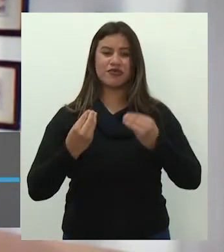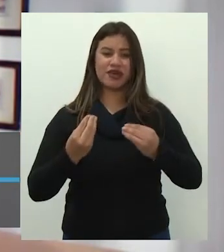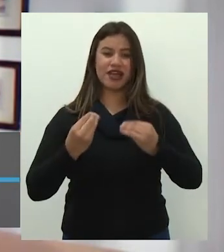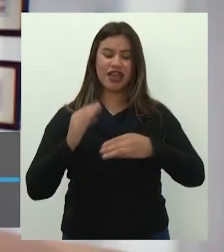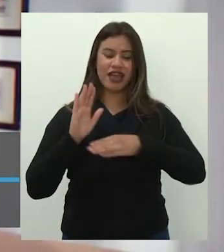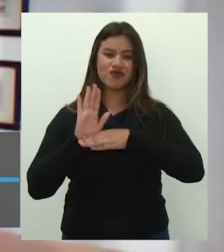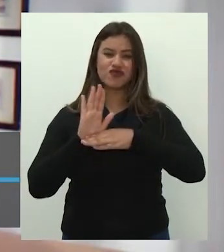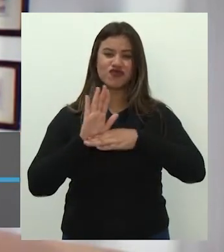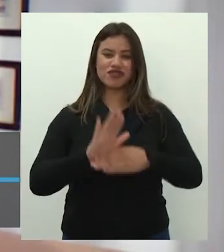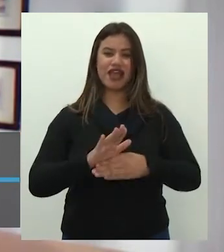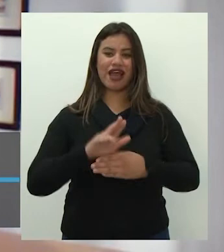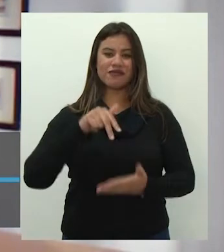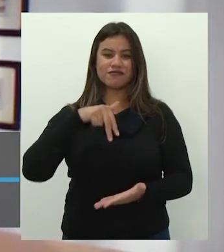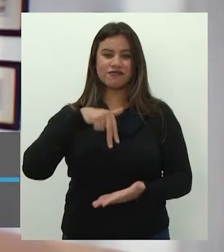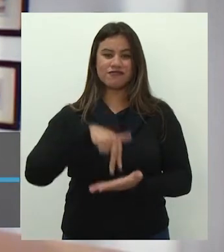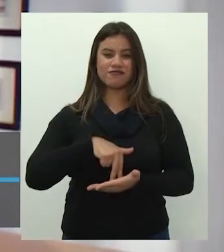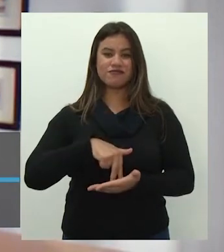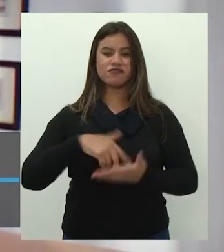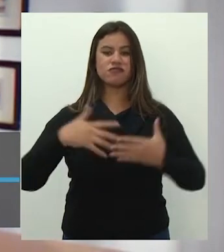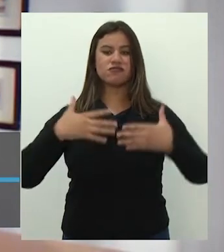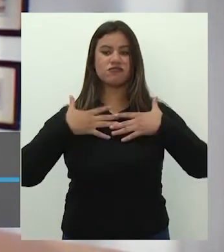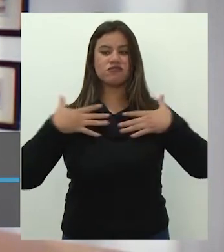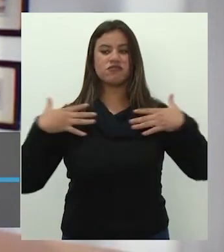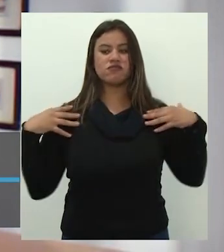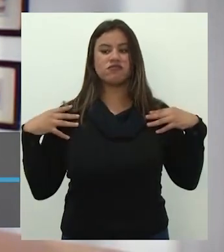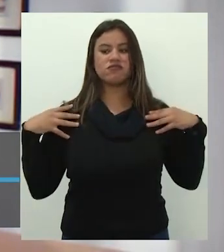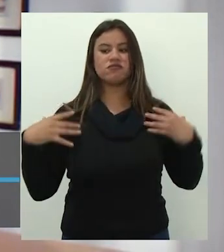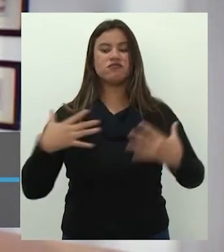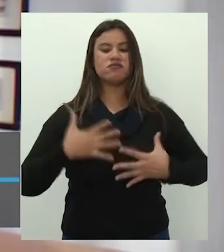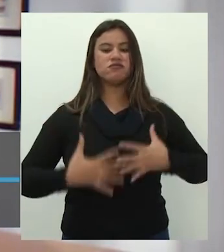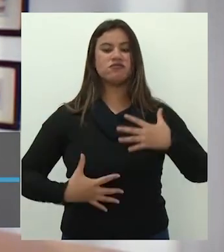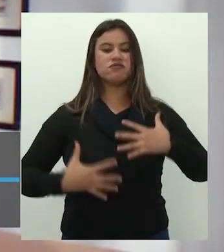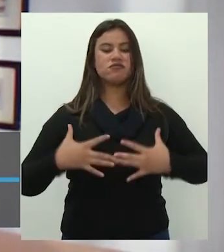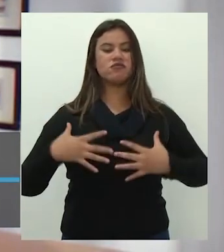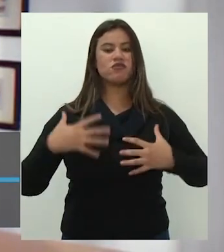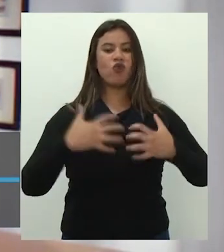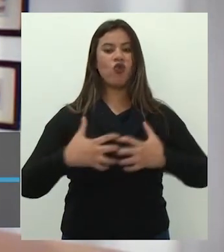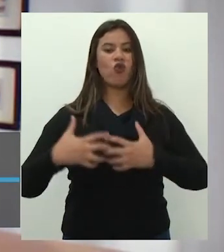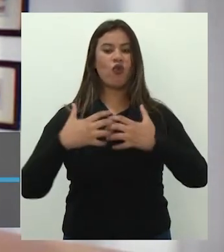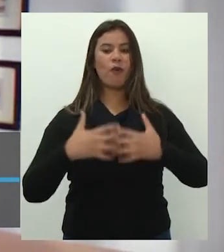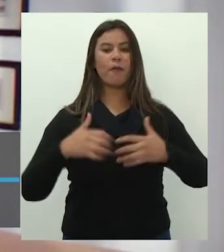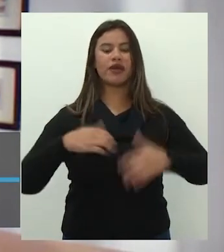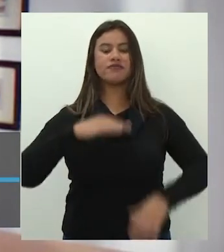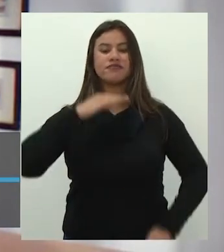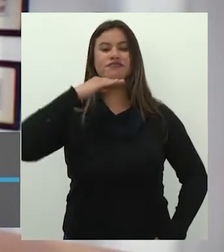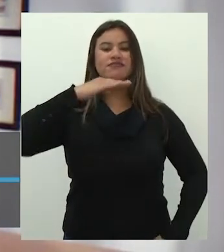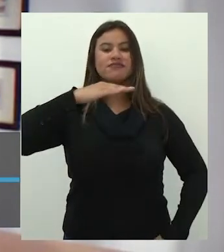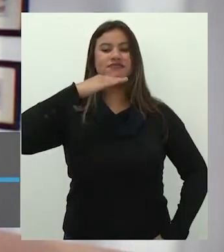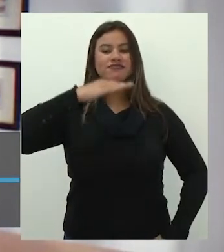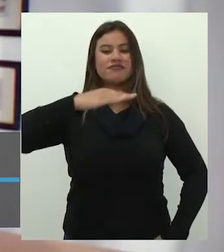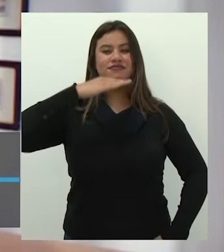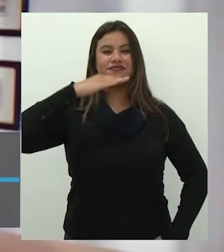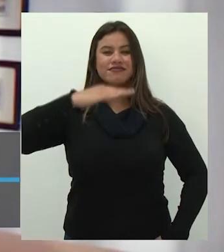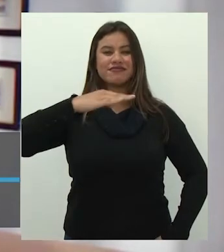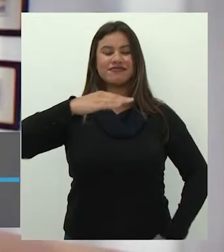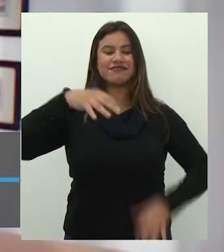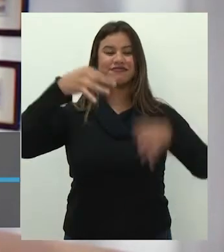a nossa caixa torácica funcionando bem, a nossa cabeça no lugar,